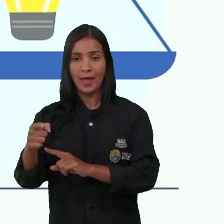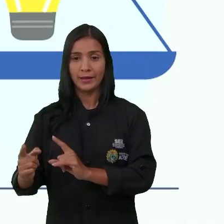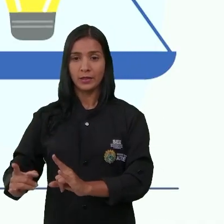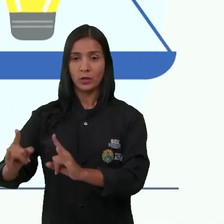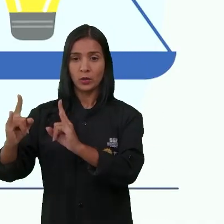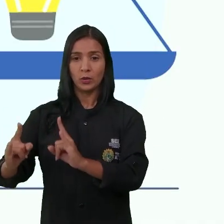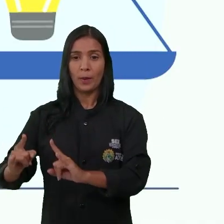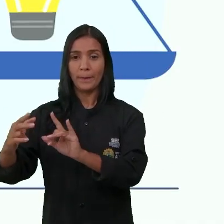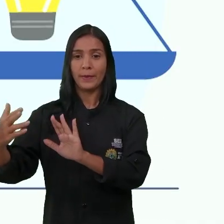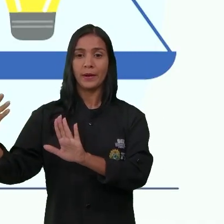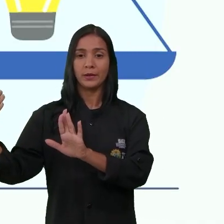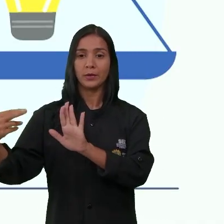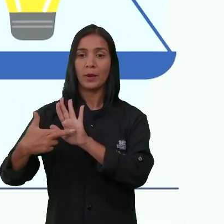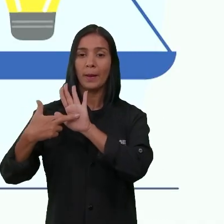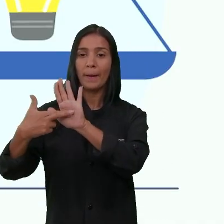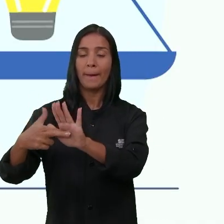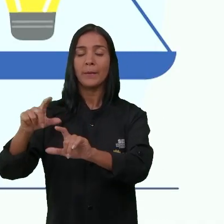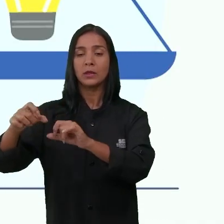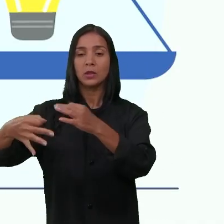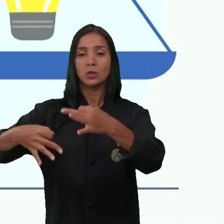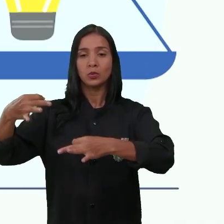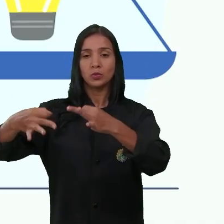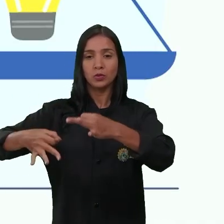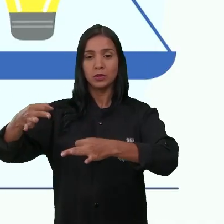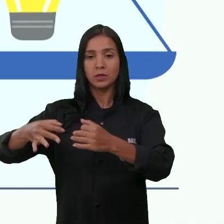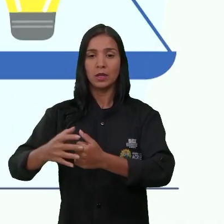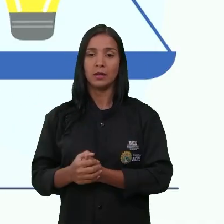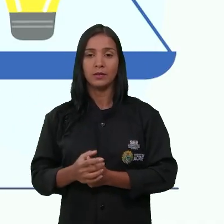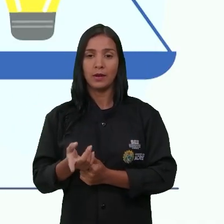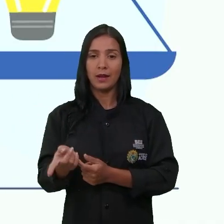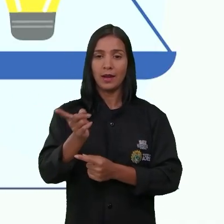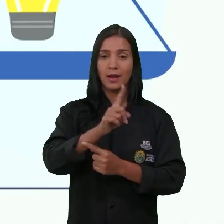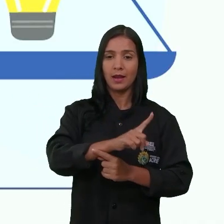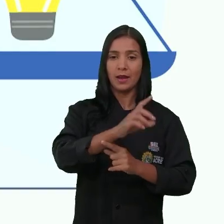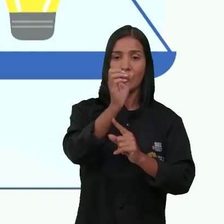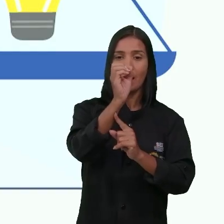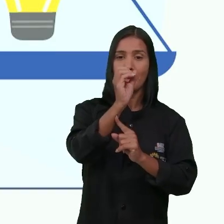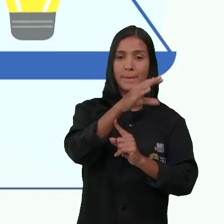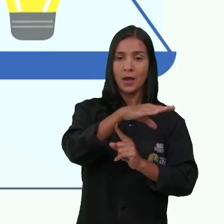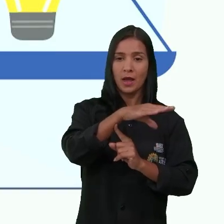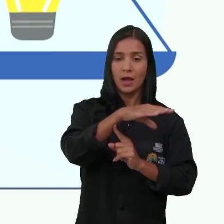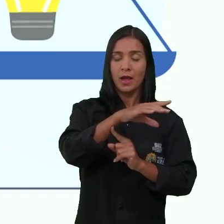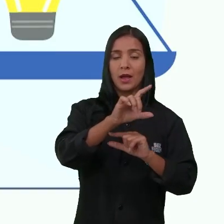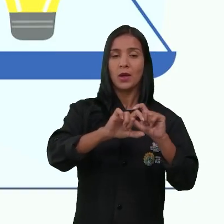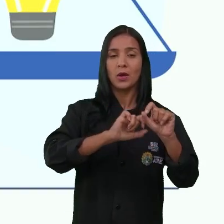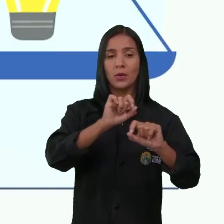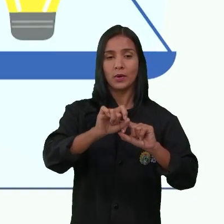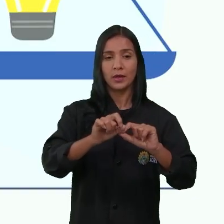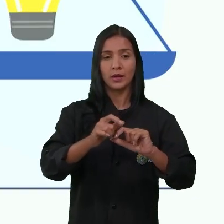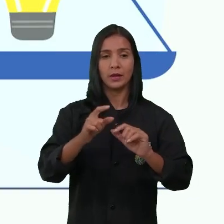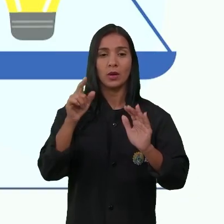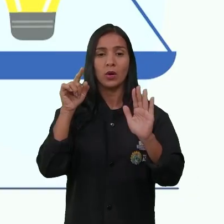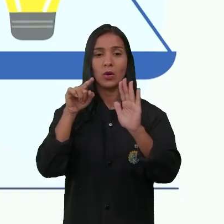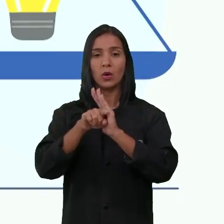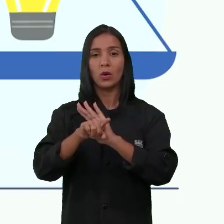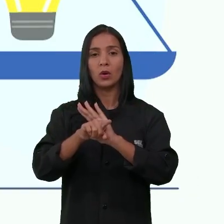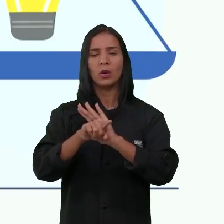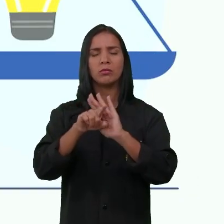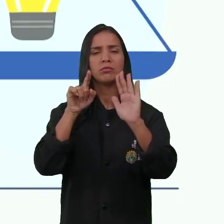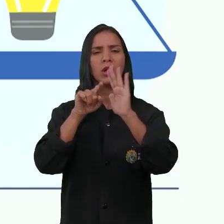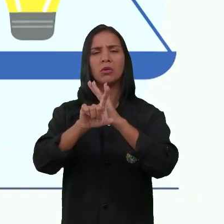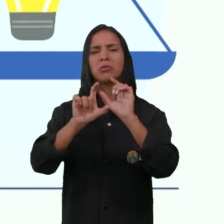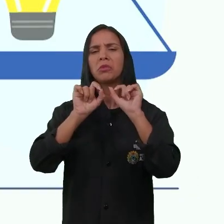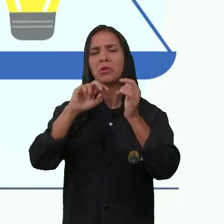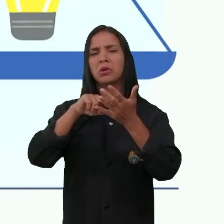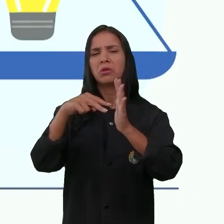uma lâmpada, né? E aí a pergunta de agora é: o que é o biodireito? Área